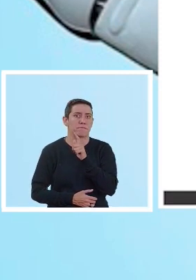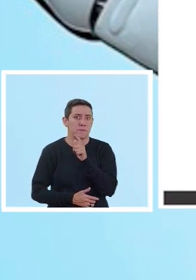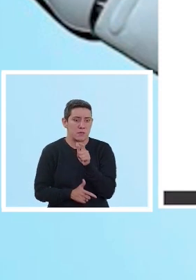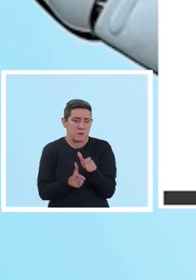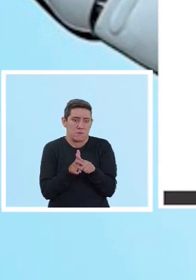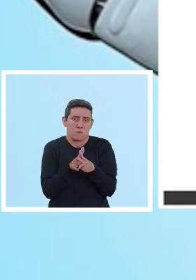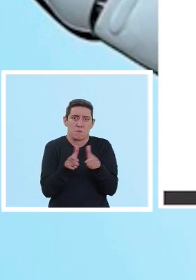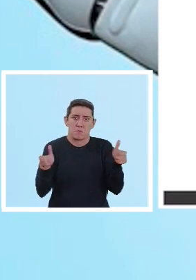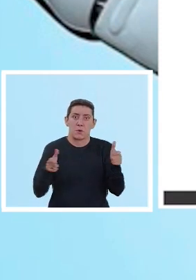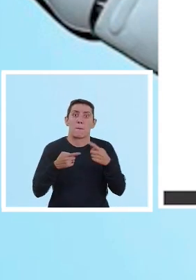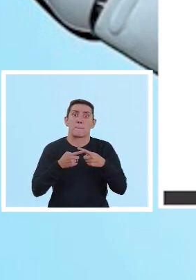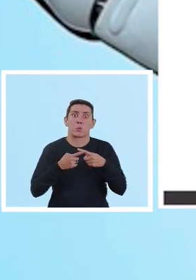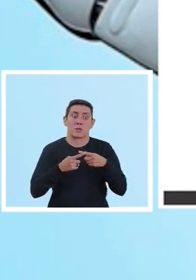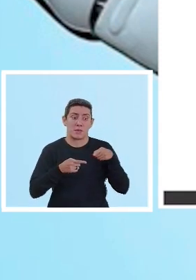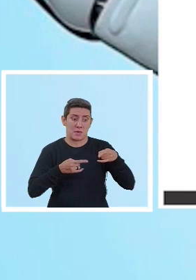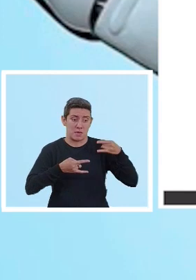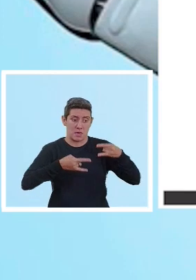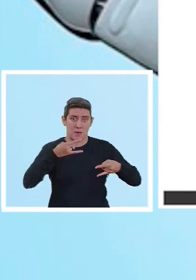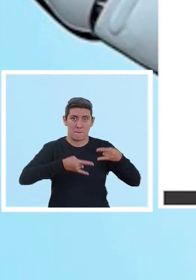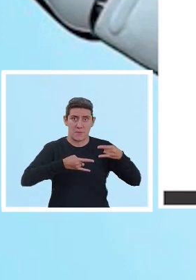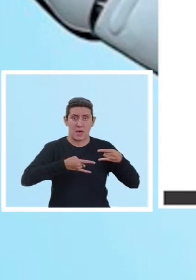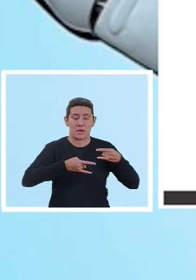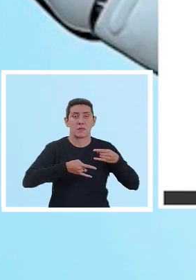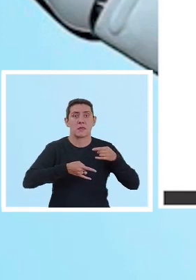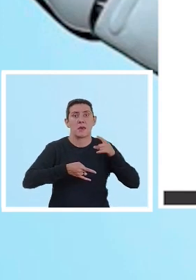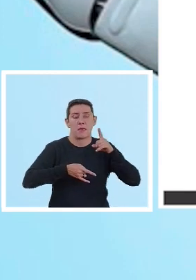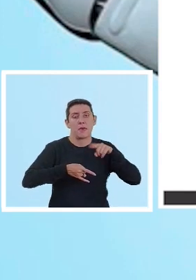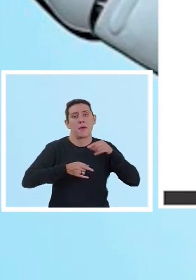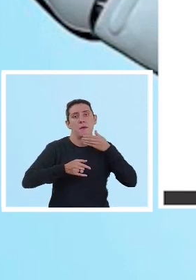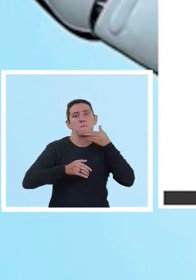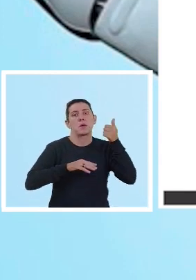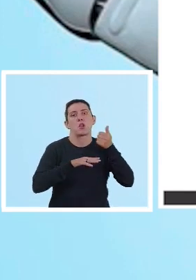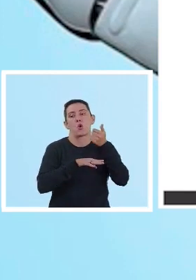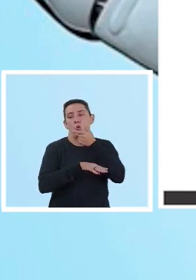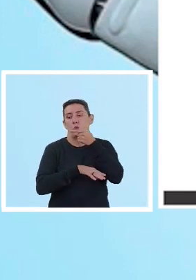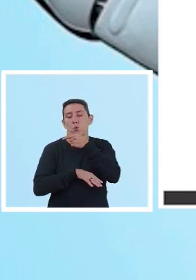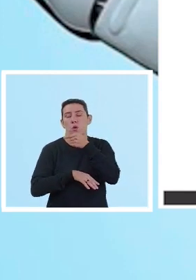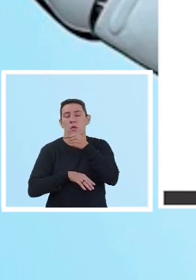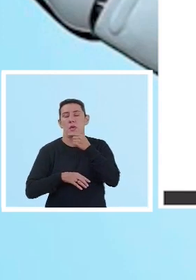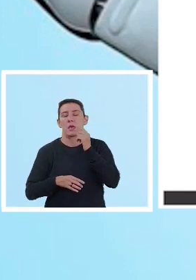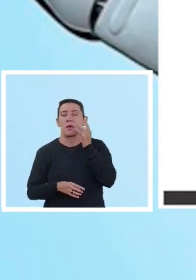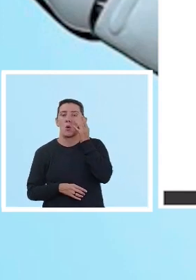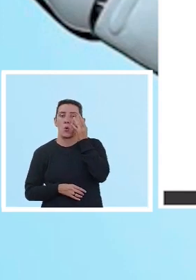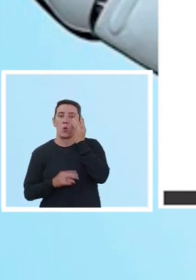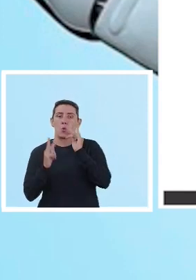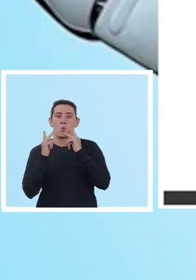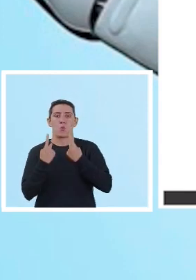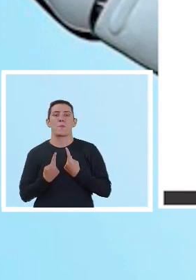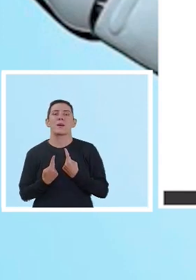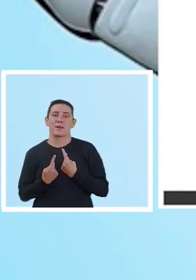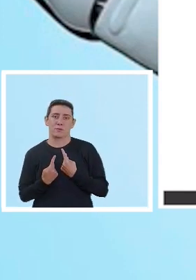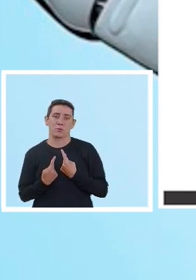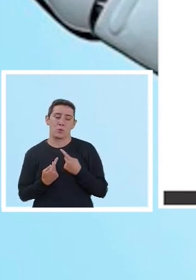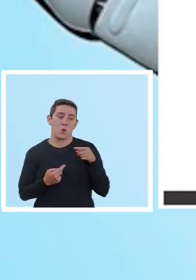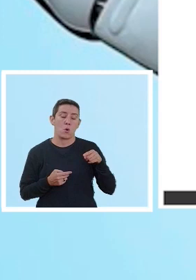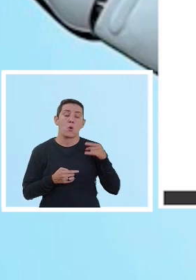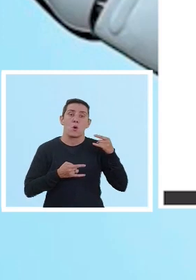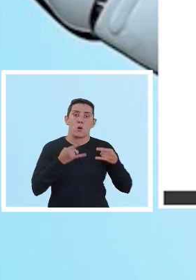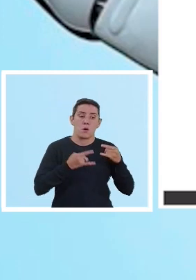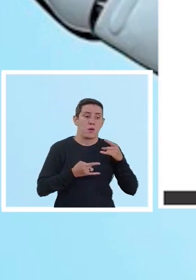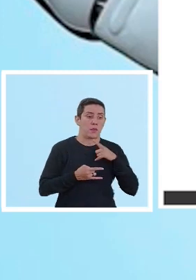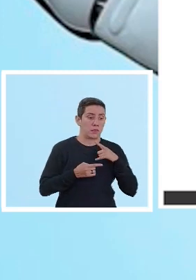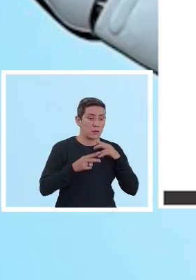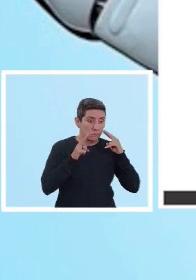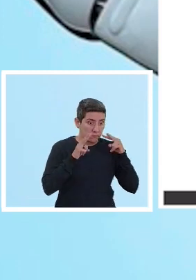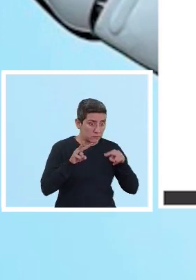que o ser humano não tem né a máquina ela tem uma persistência ela tem uma concentração a máquina ela não tem conta para